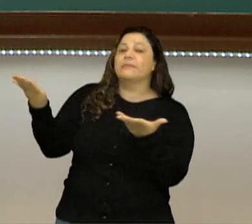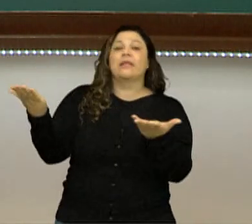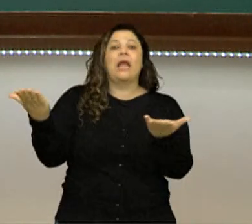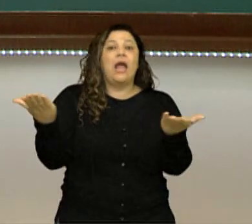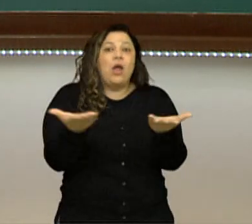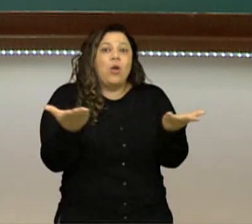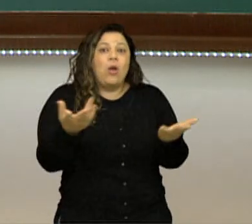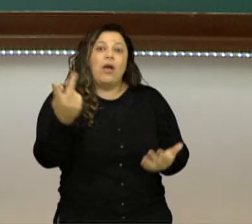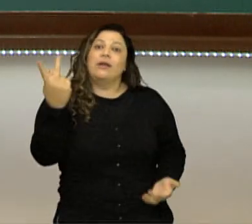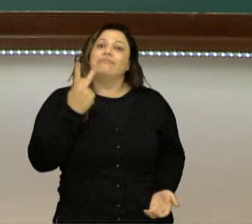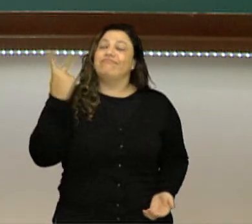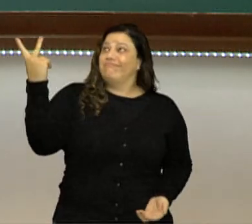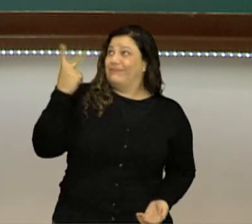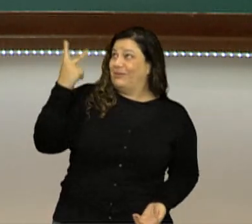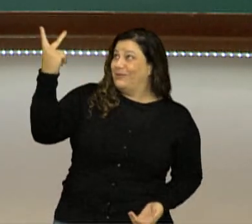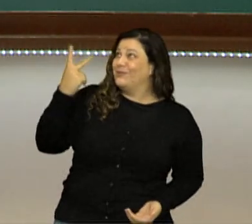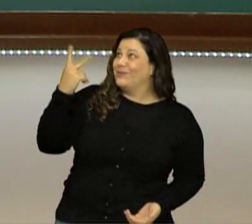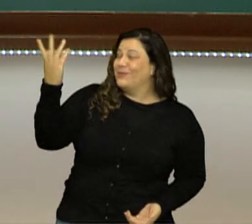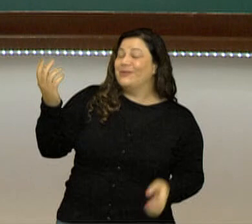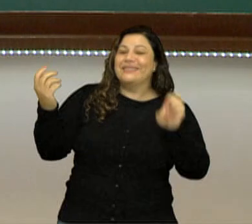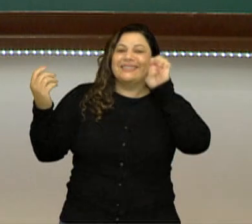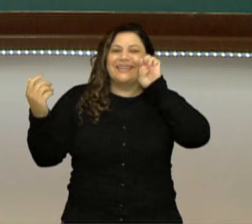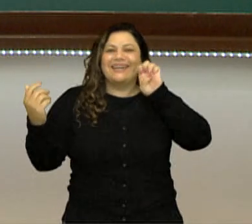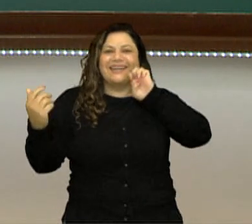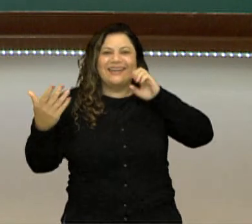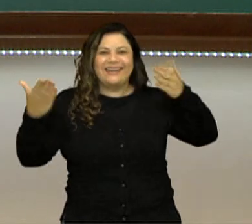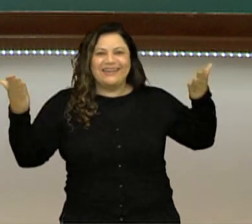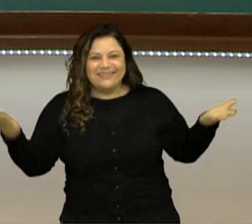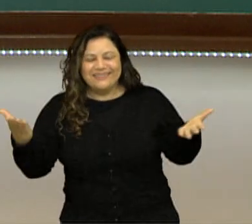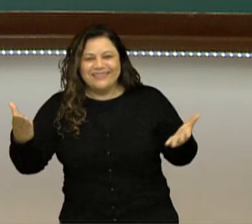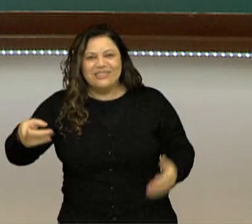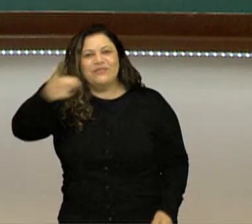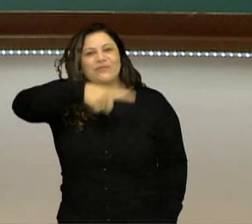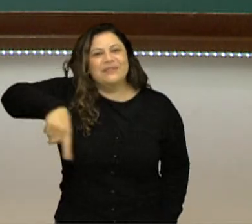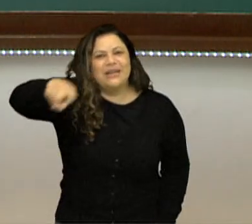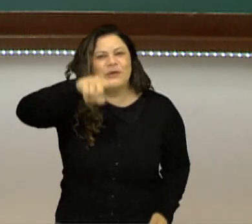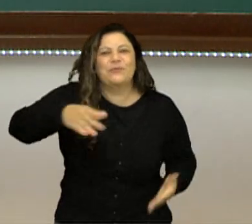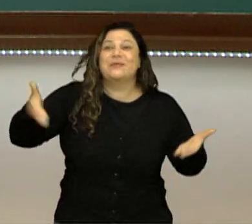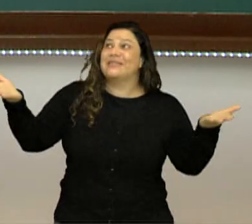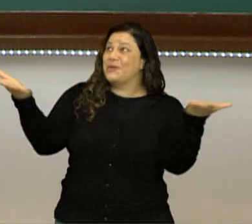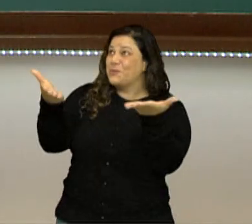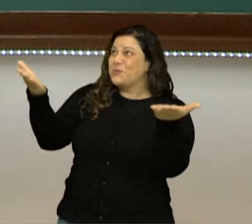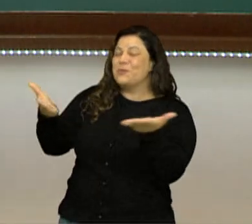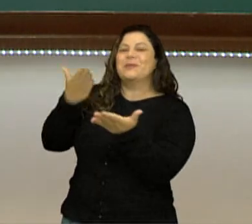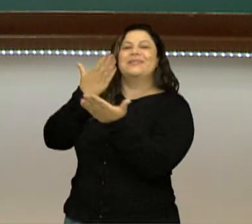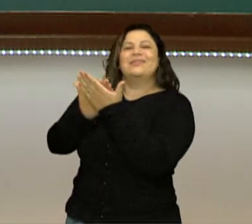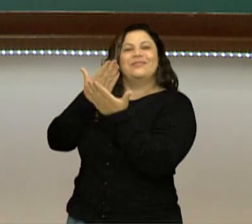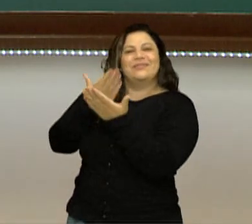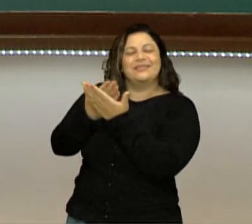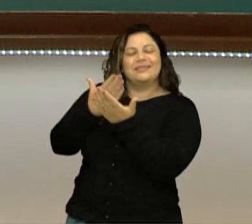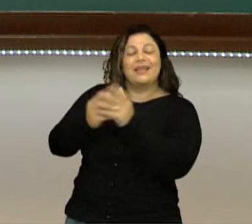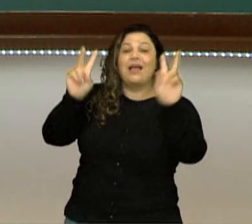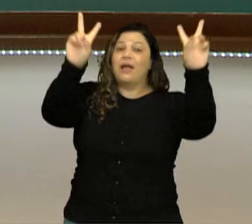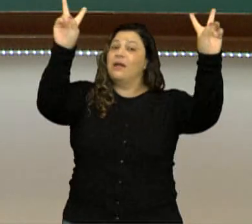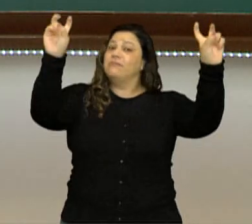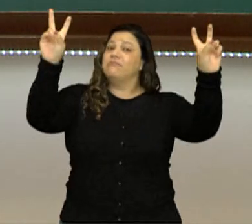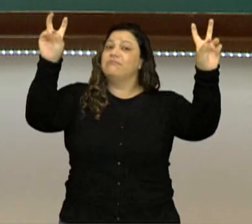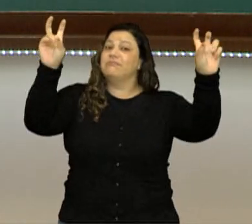dois, eu e a Elisângela, vamos ficar com vocês hoje aqui nessa nossa aula. E é sobre o